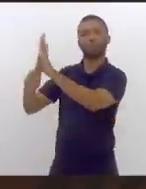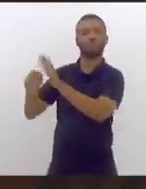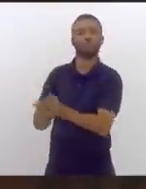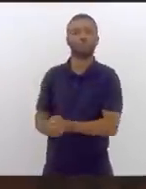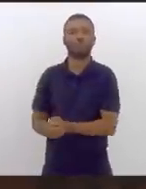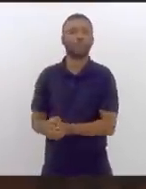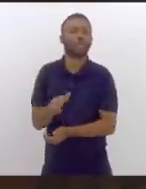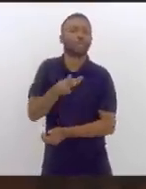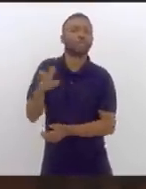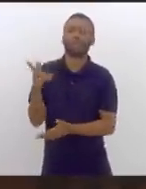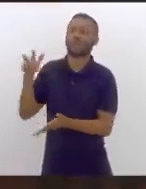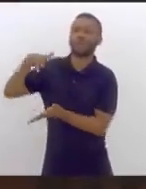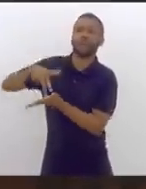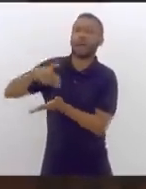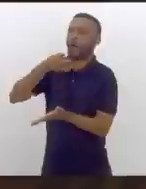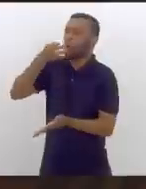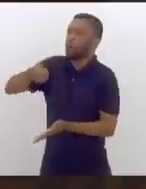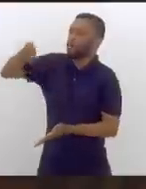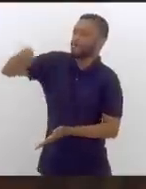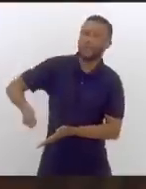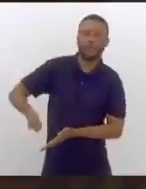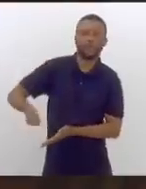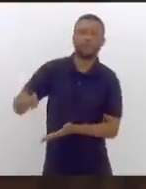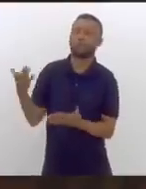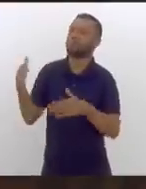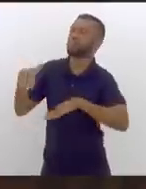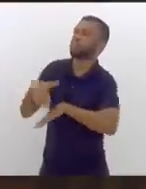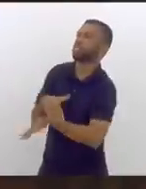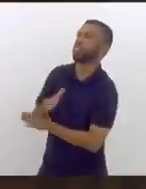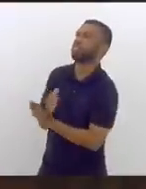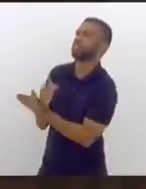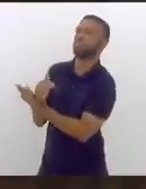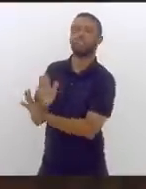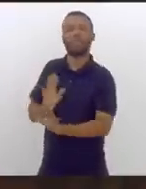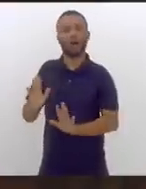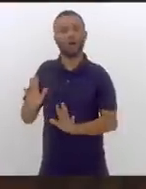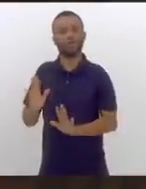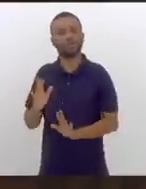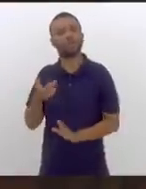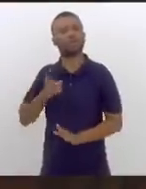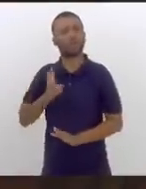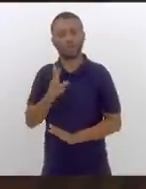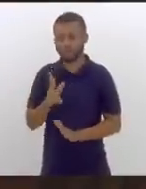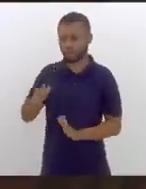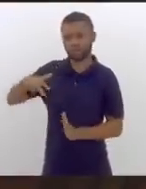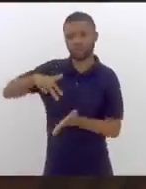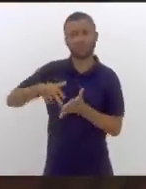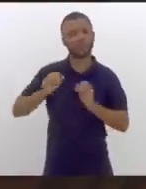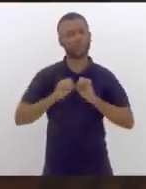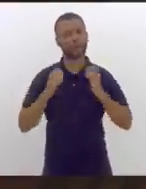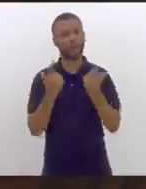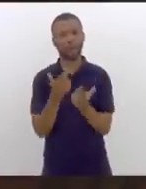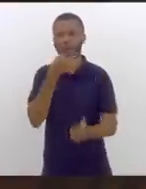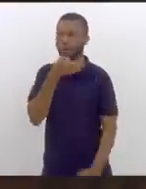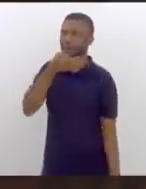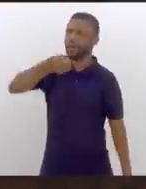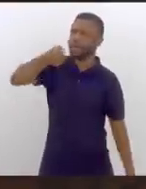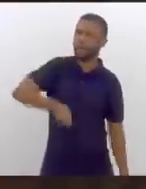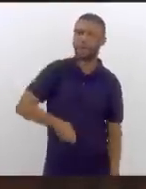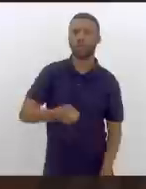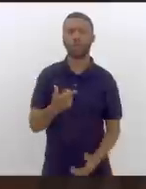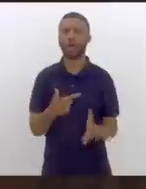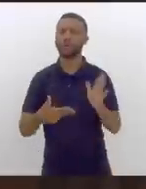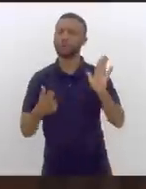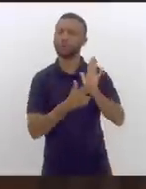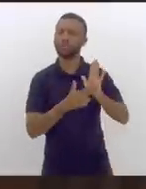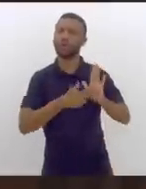trema as pernas na hora de ter posição foi o que eu fiz aqui todo tempo que estive aqui no alerj sempre tive posição em lado meu